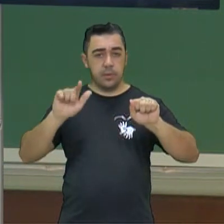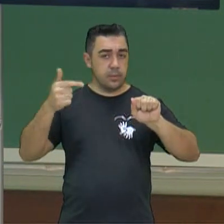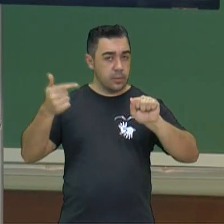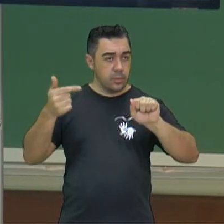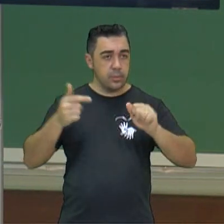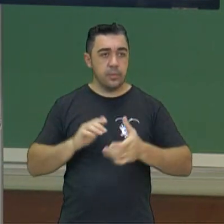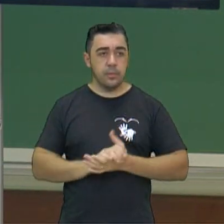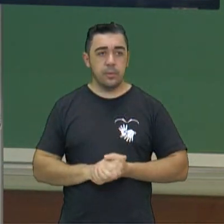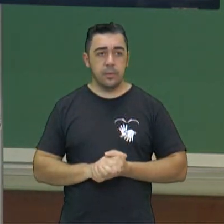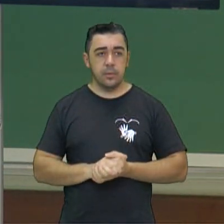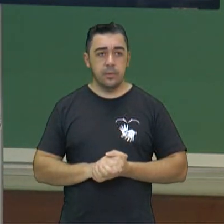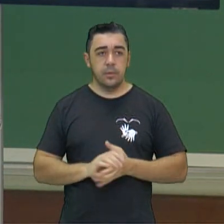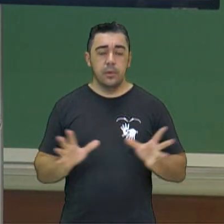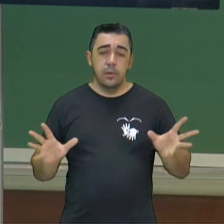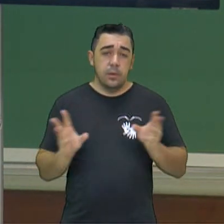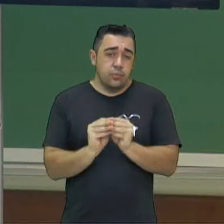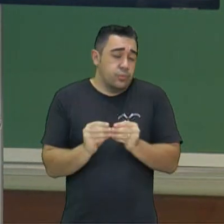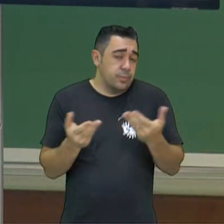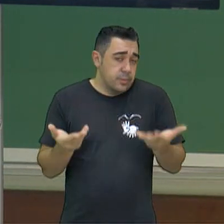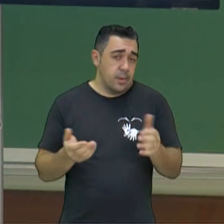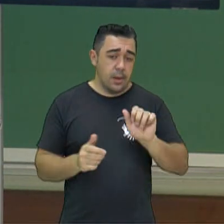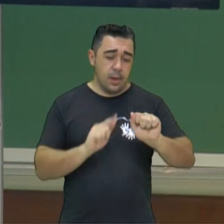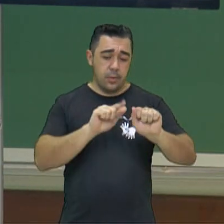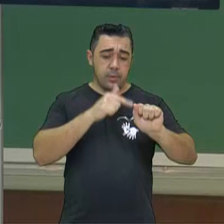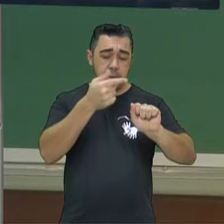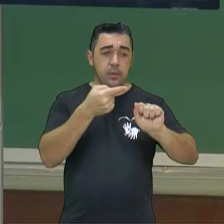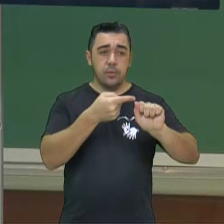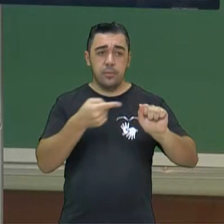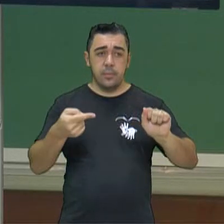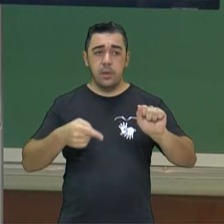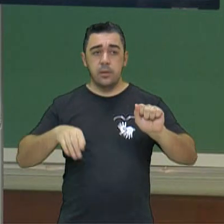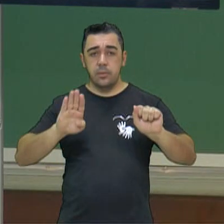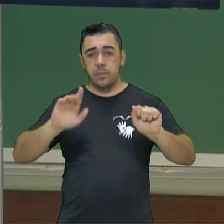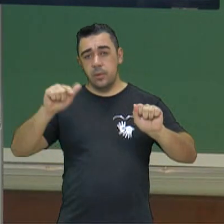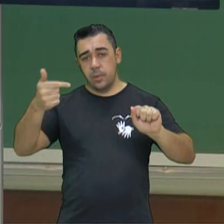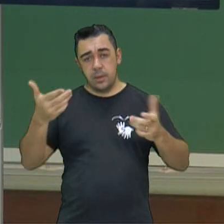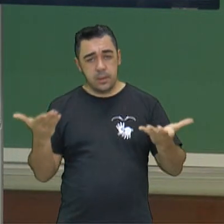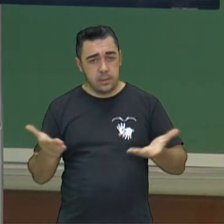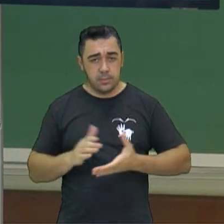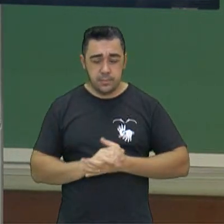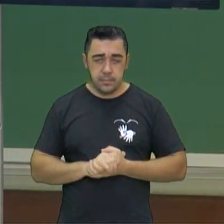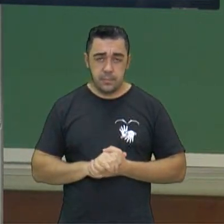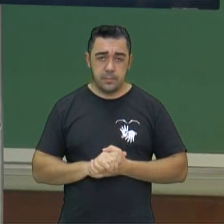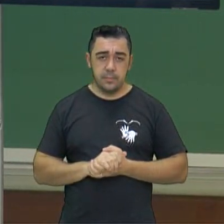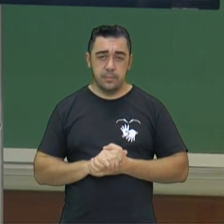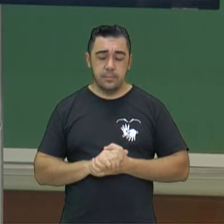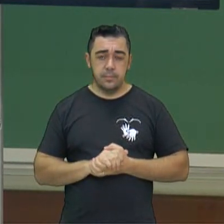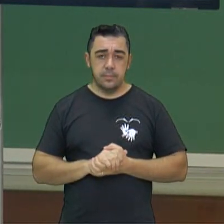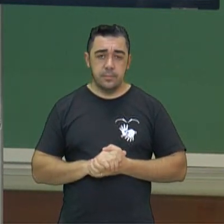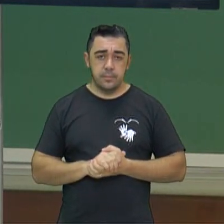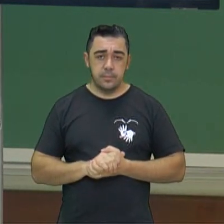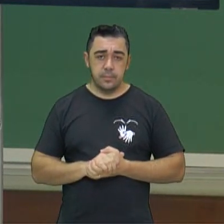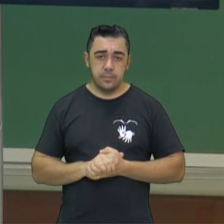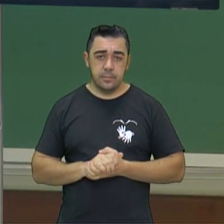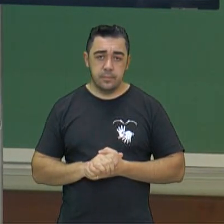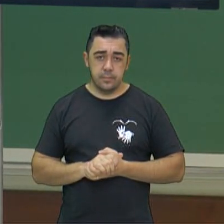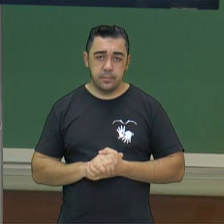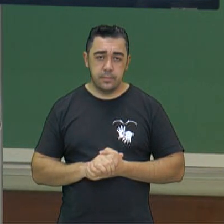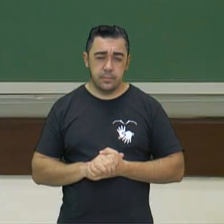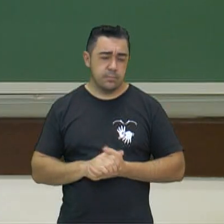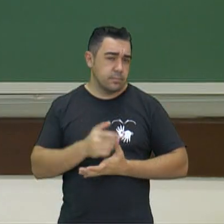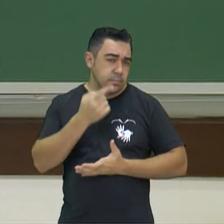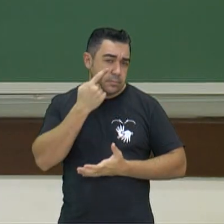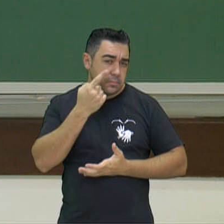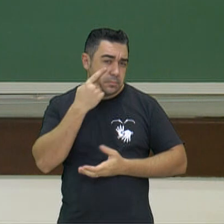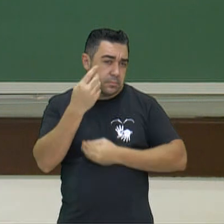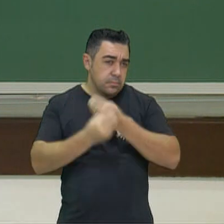segundo termo. Esses dois aqui vão cair fora, vai ficar A ao quadrado menos B ao quadrado. Vamos